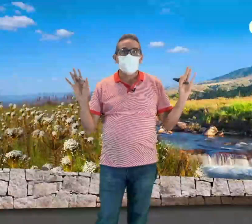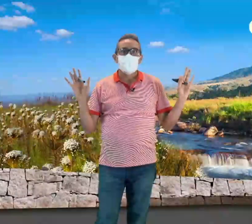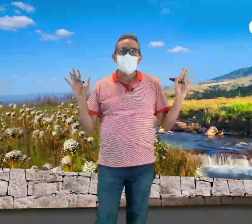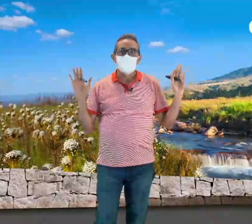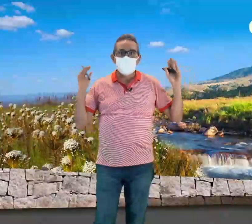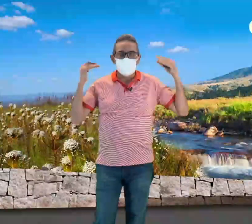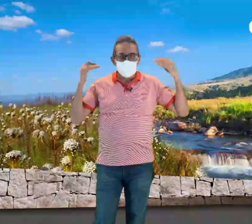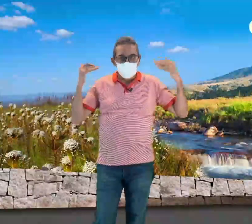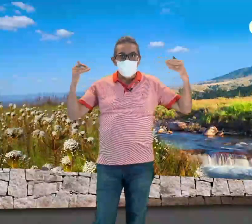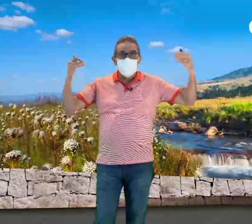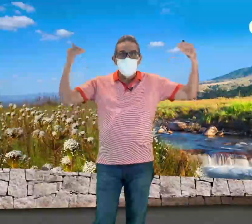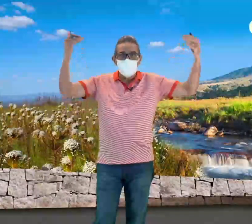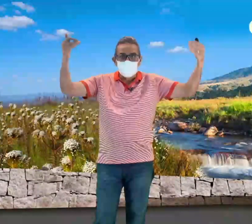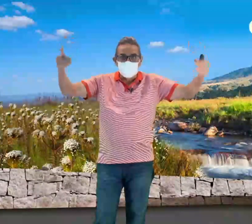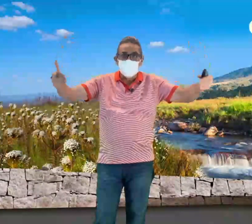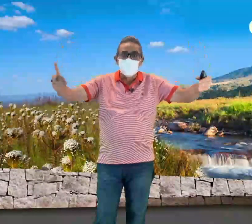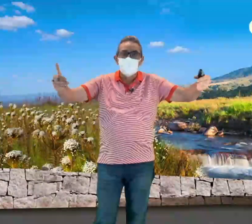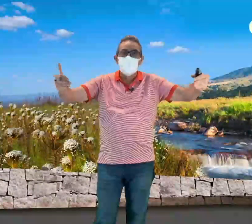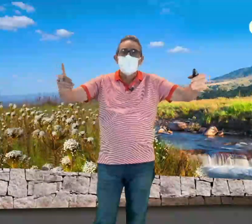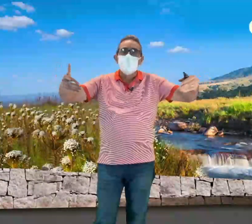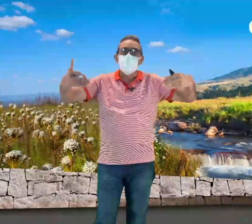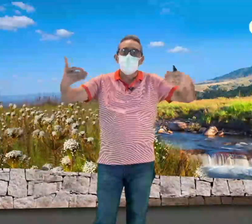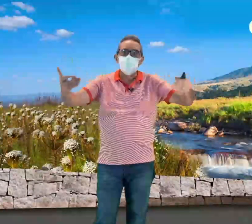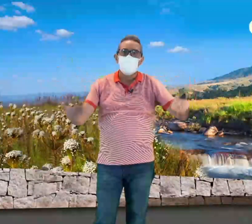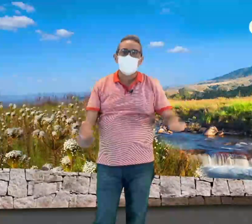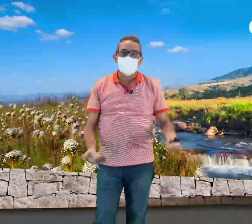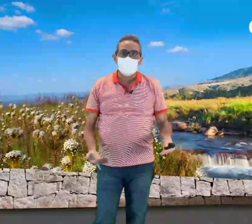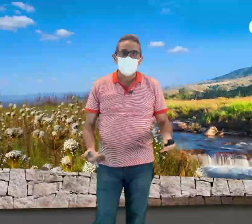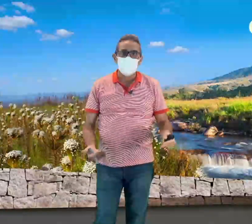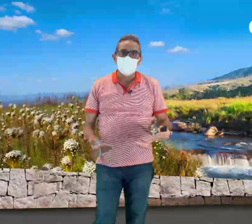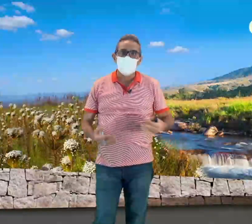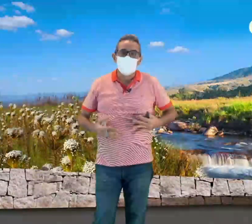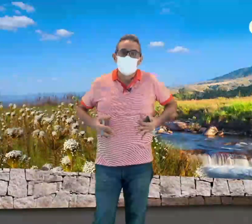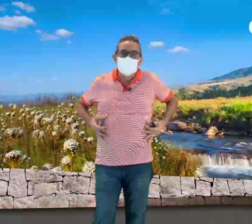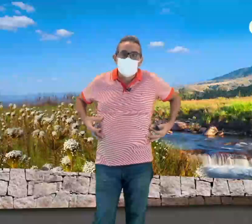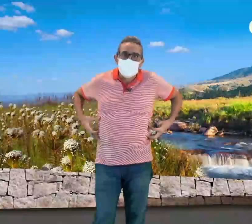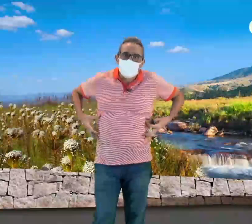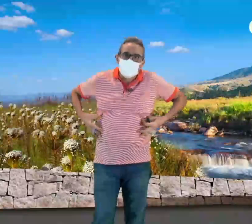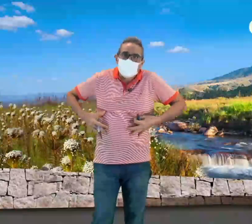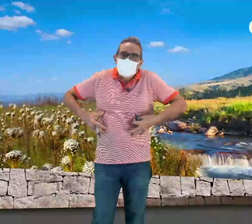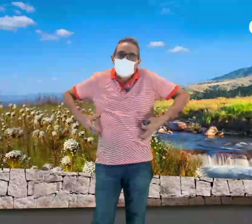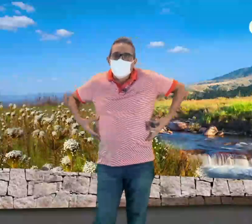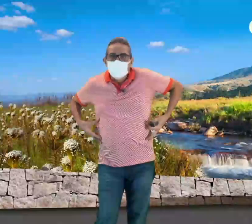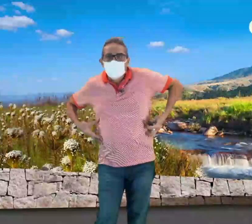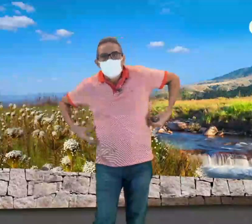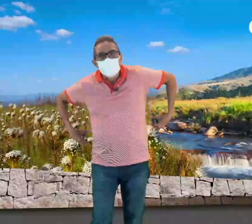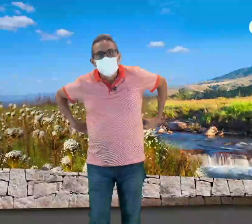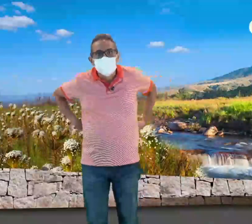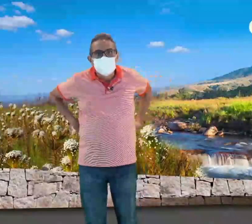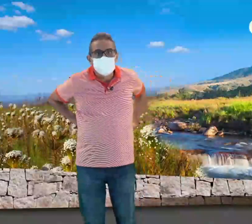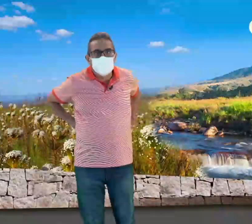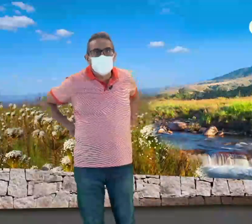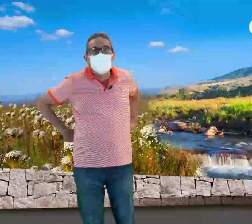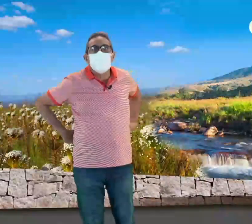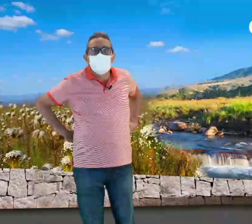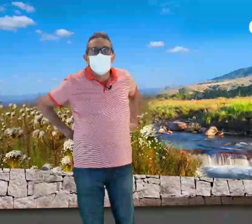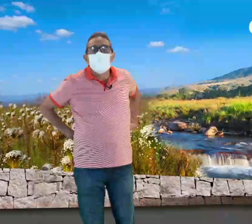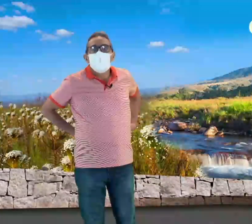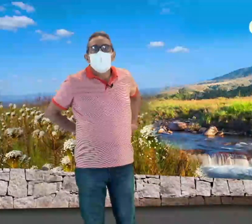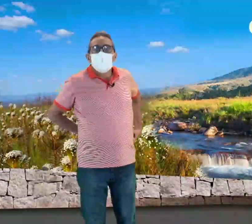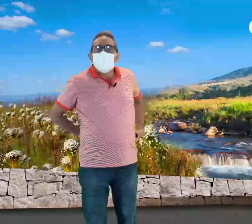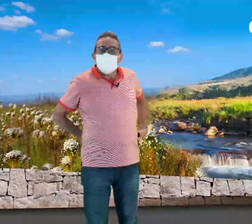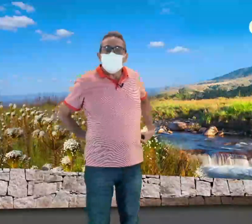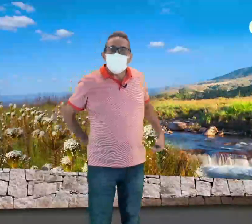aqui. Porque eu estive lá com grande dificuldade, tá? Quando você observa aqui que eu estou aqui meio gordinho aqui, porque eu uso uma cintazinha aqui,